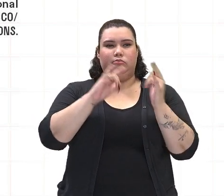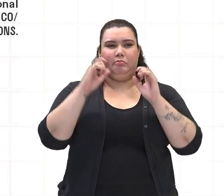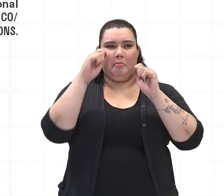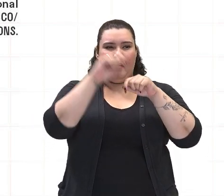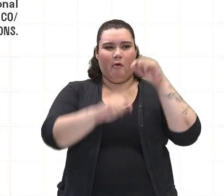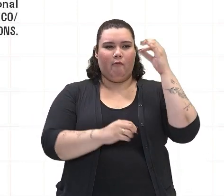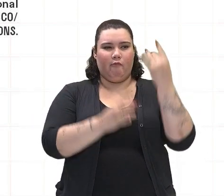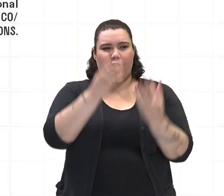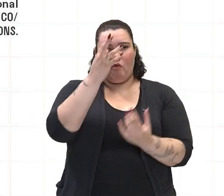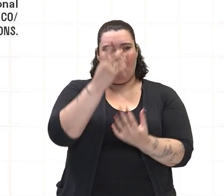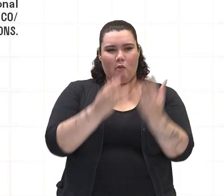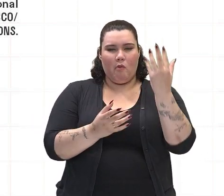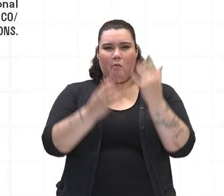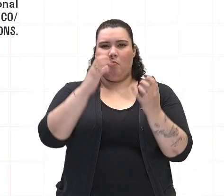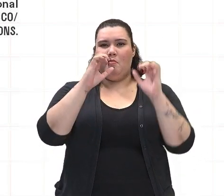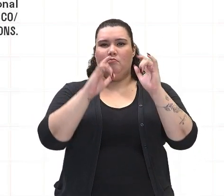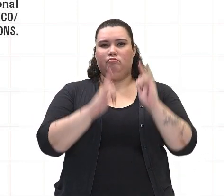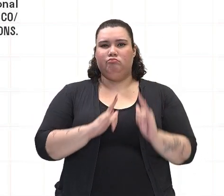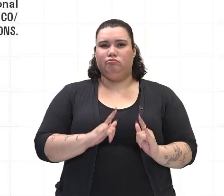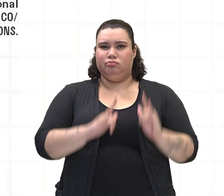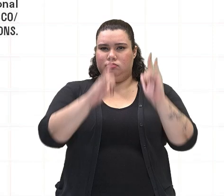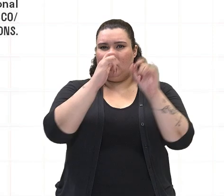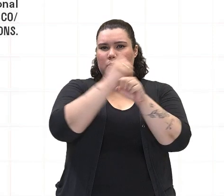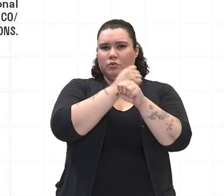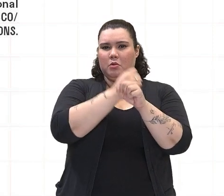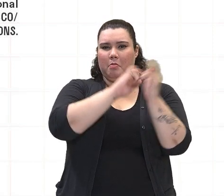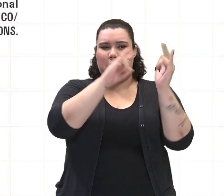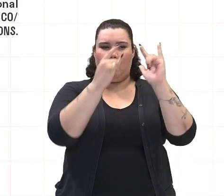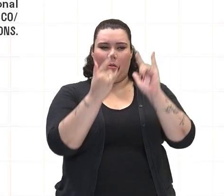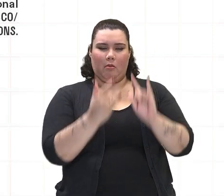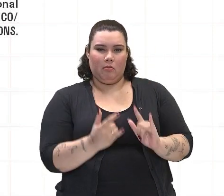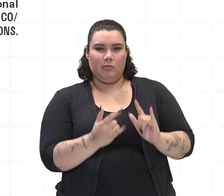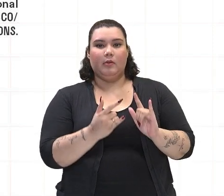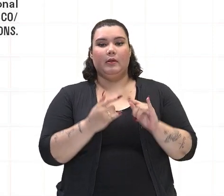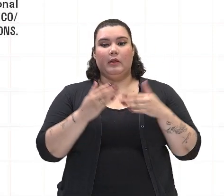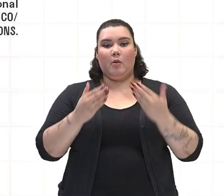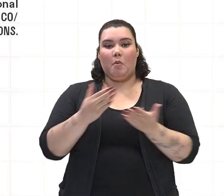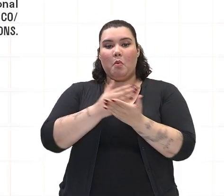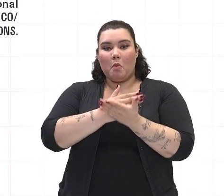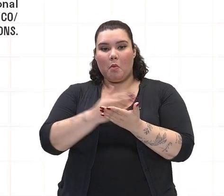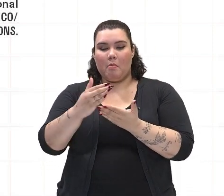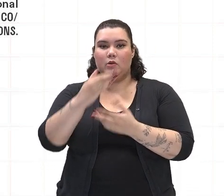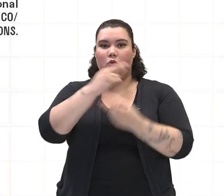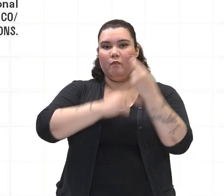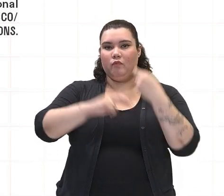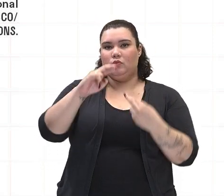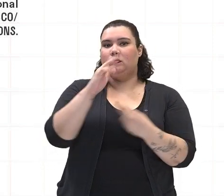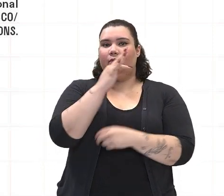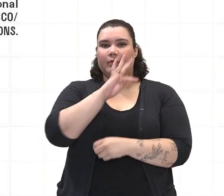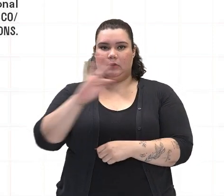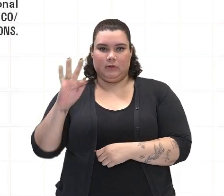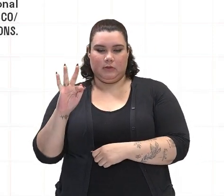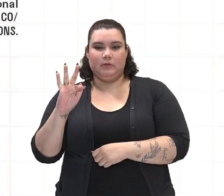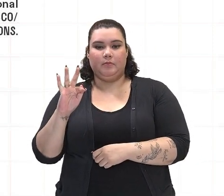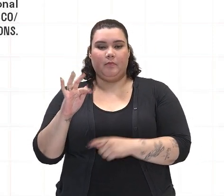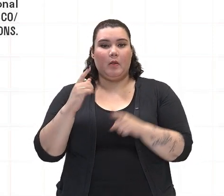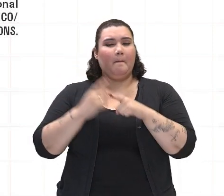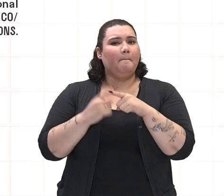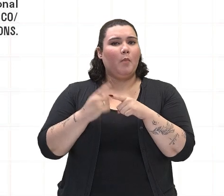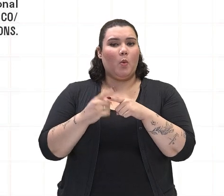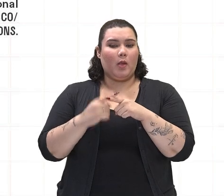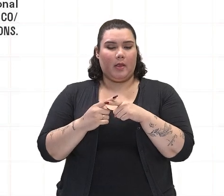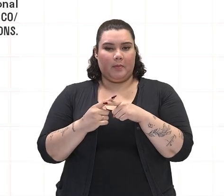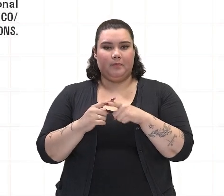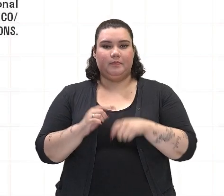Francesa, desencadeando um fervor revolucionário por toda a França. Por que é tido como esse marco? Porque se o